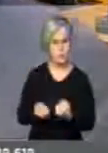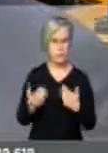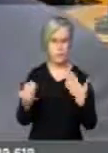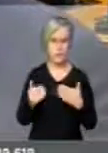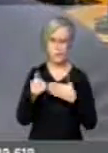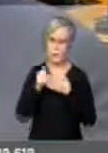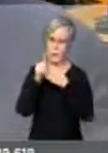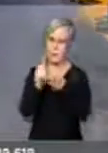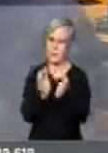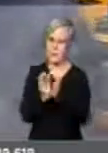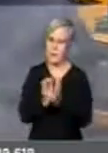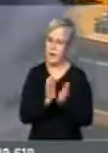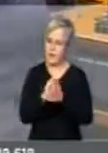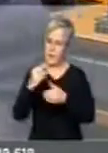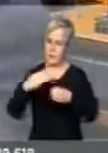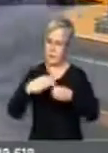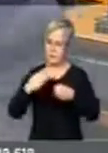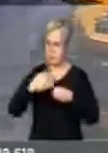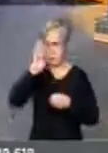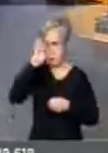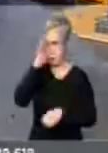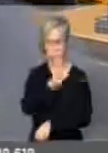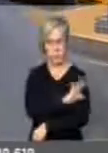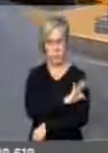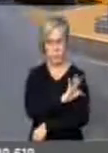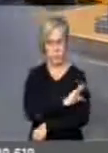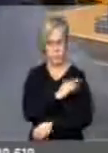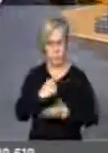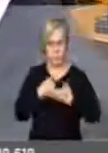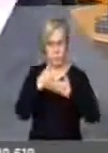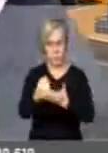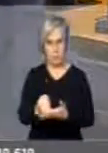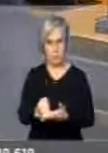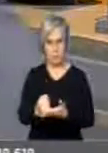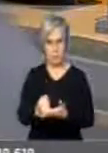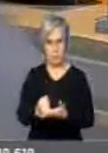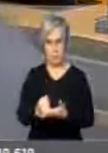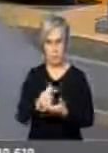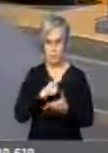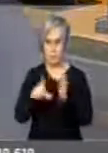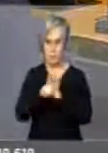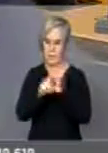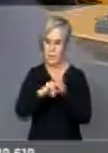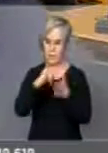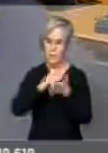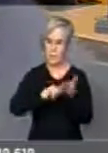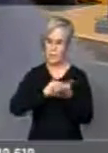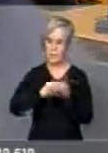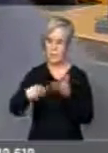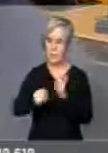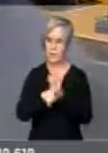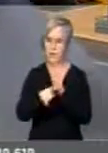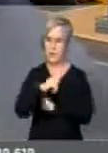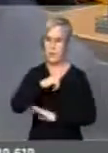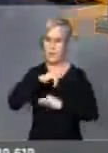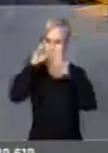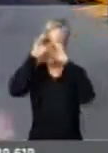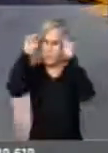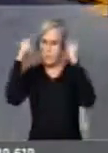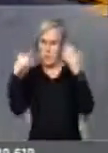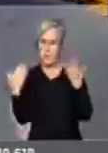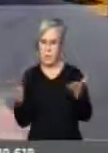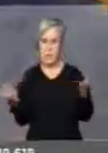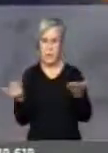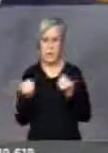Levar às câmaras municipais uma decisão técnica, consolidada nos tribunais, na lei do ficha limpa, levar